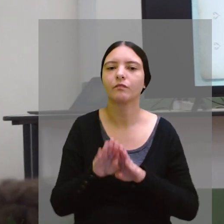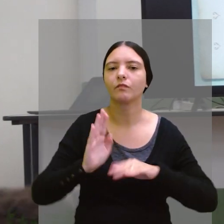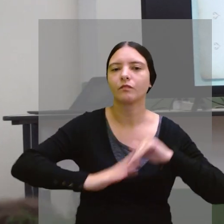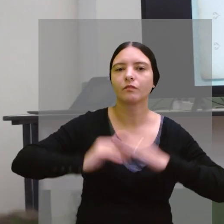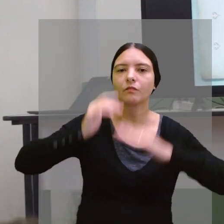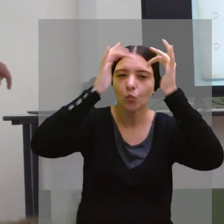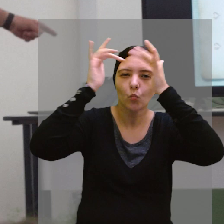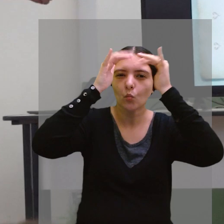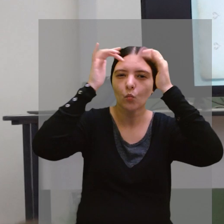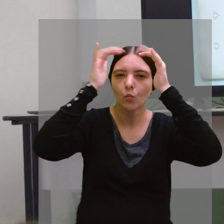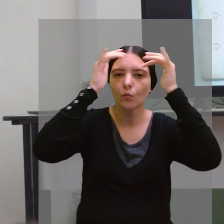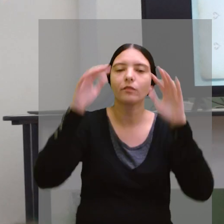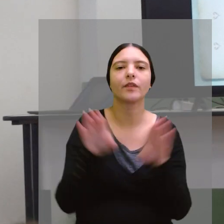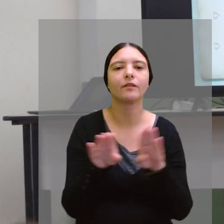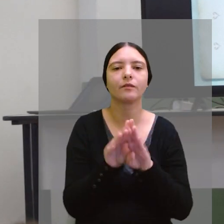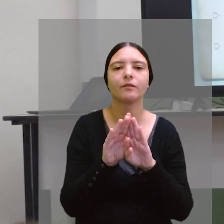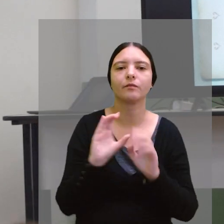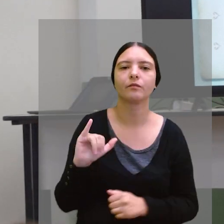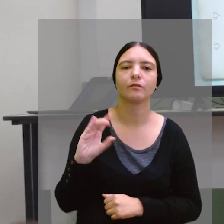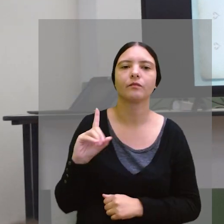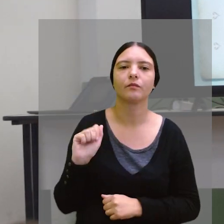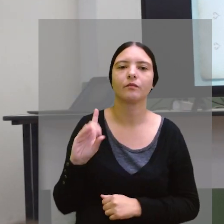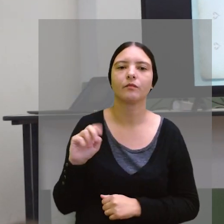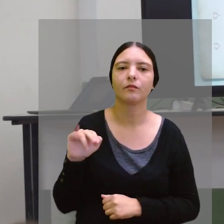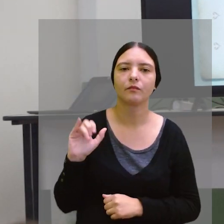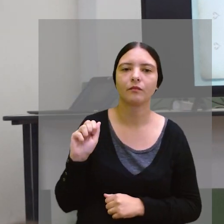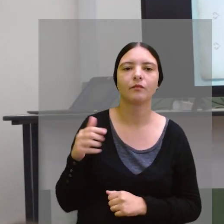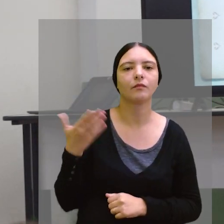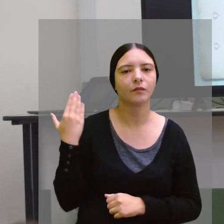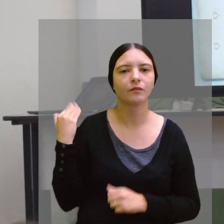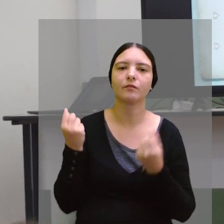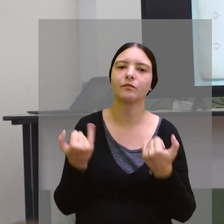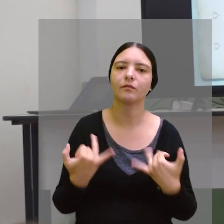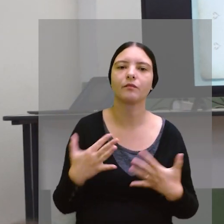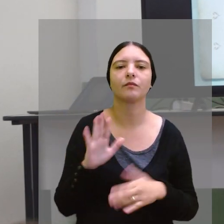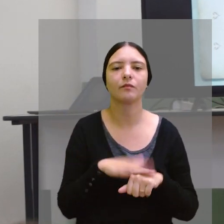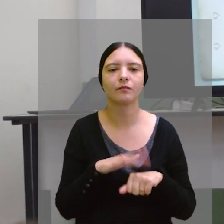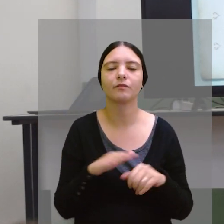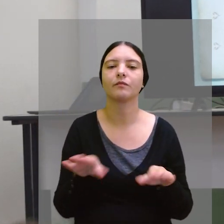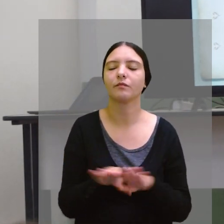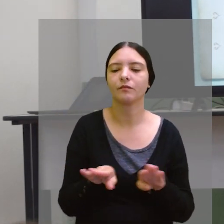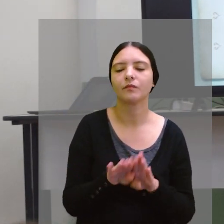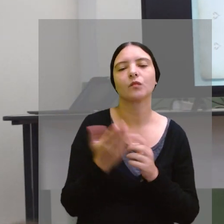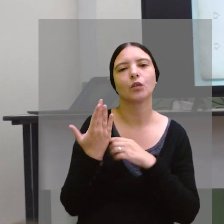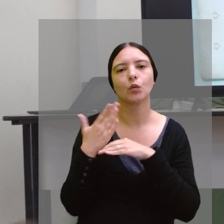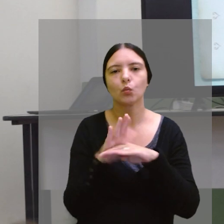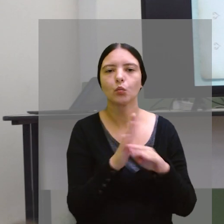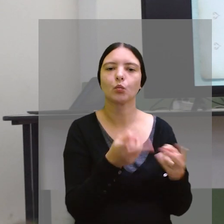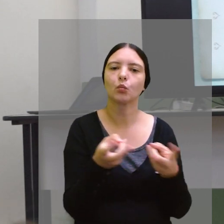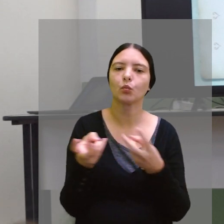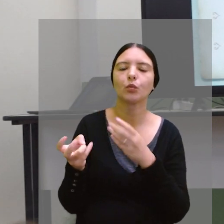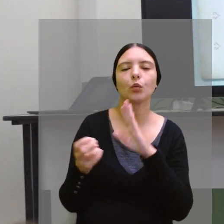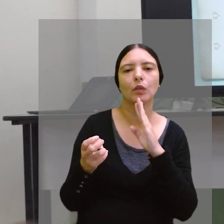exercício neuronial e a cidadania. A questão da cidadania também, que eu já abordei, já falei com vocês, é que ela ajuda a reconhecer